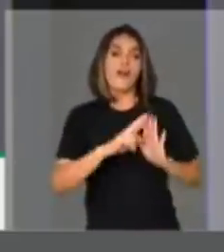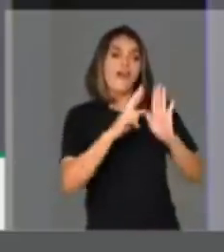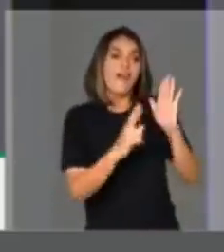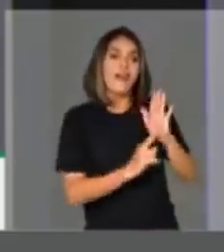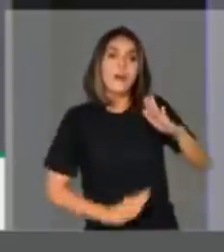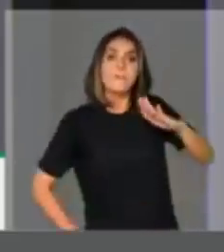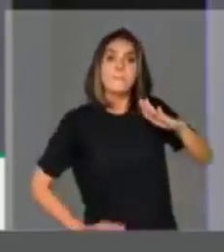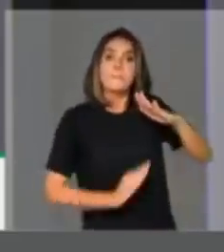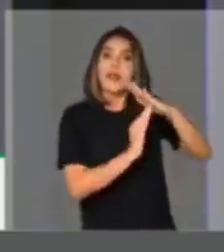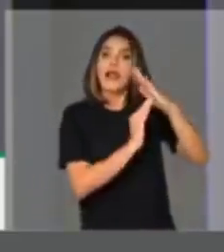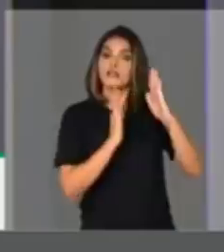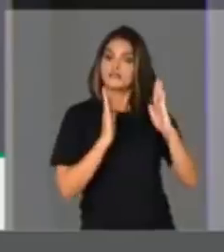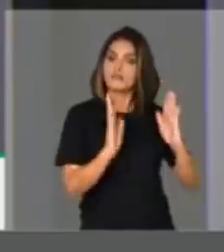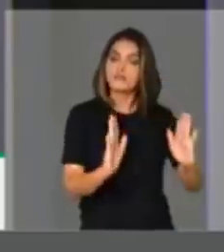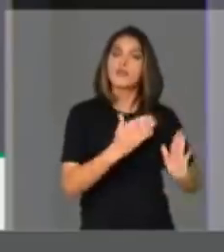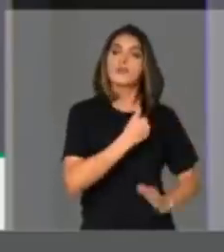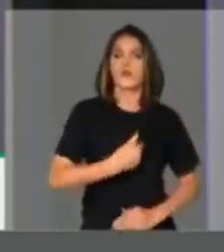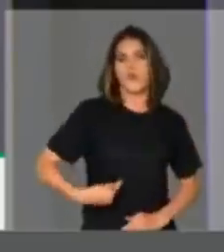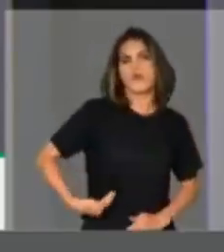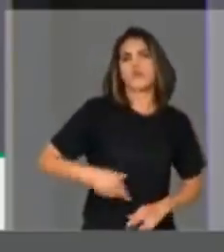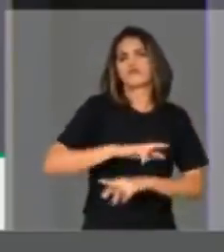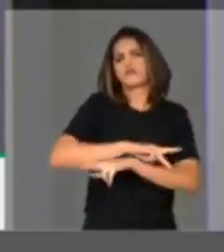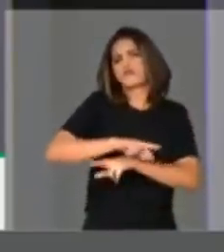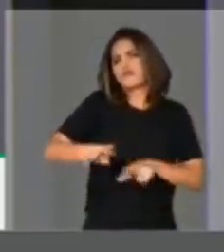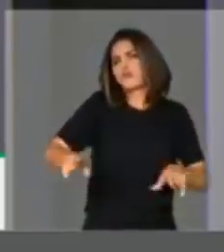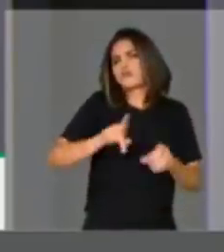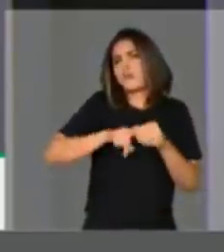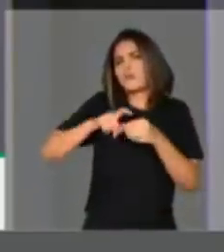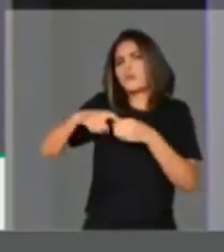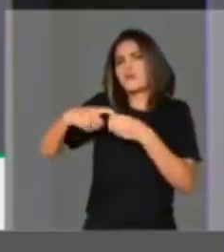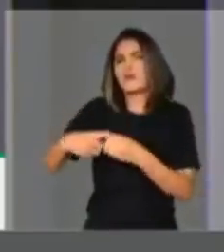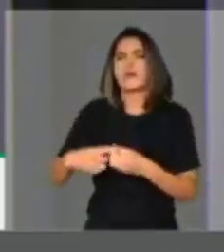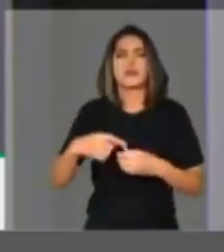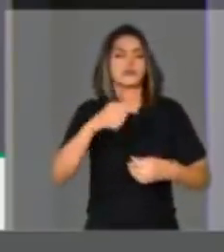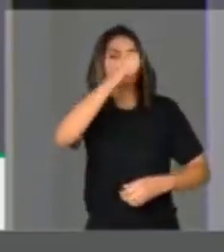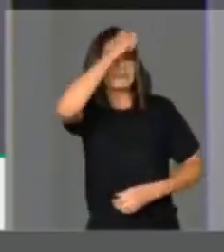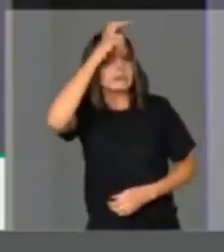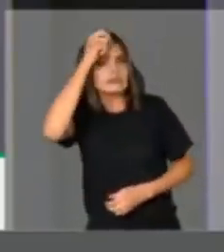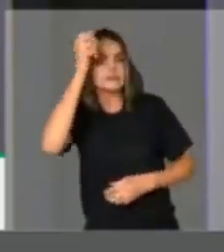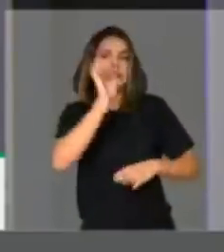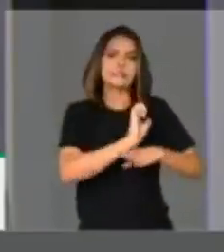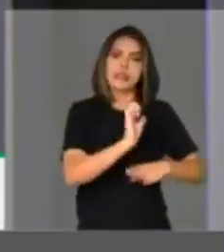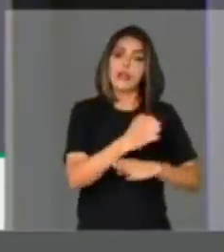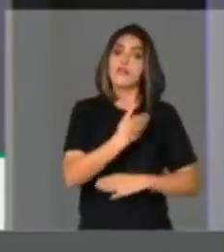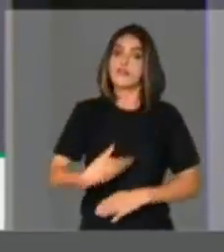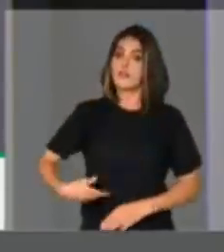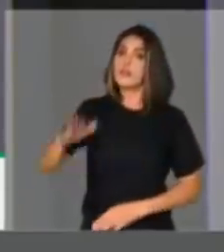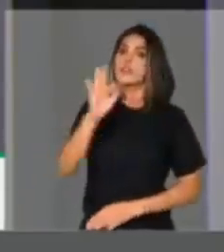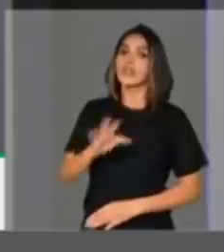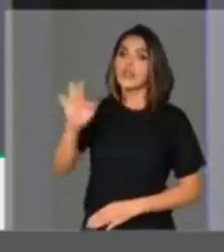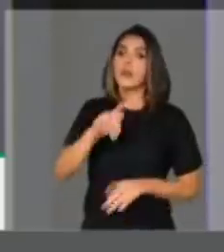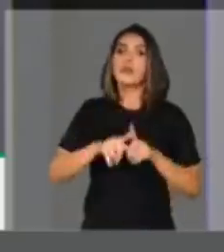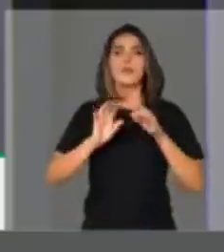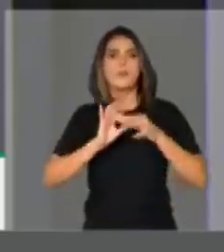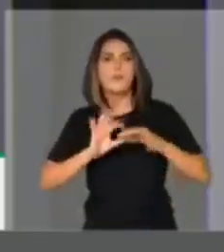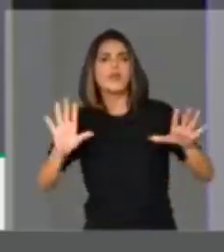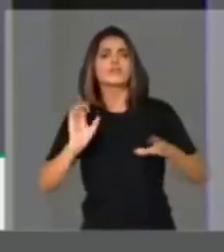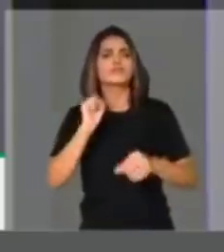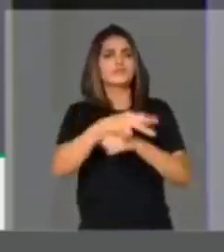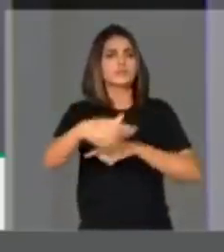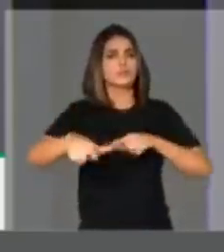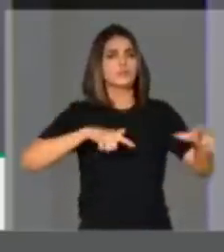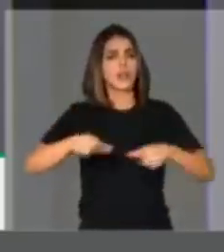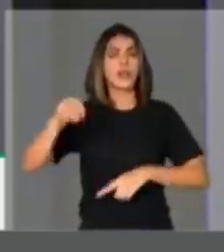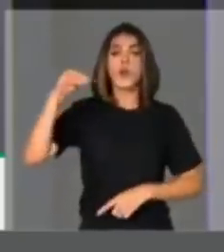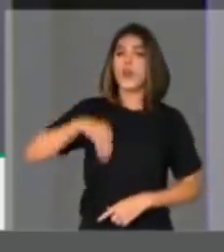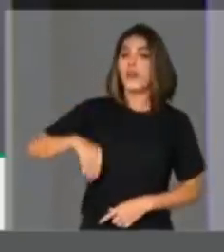prazos para o poder público em suas diversas instâncias, concederem diferentes licenças para permitir a geração de emprego, a